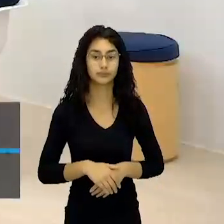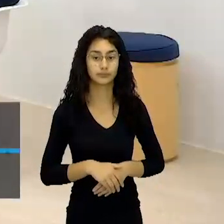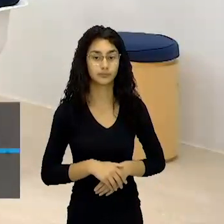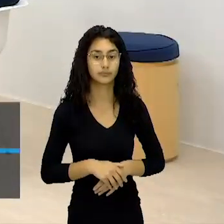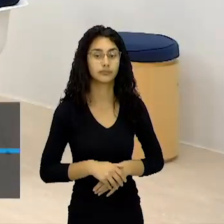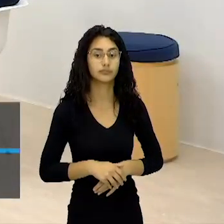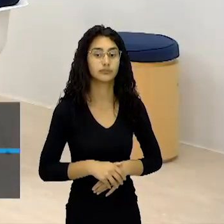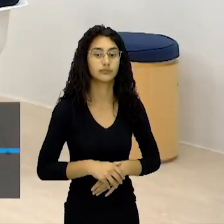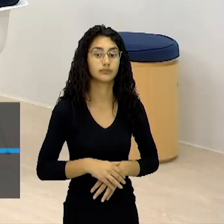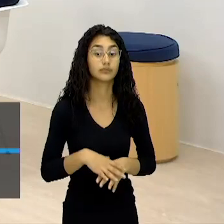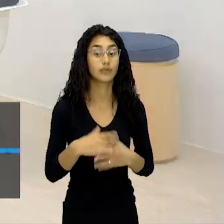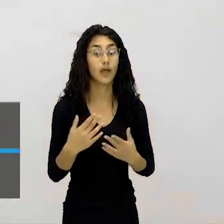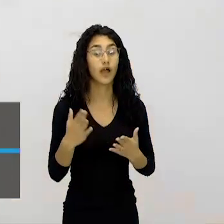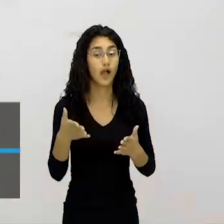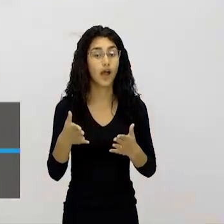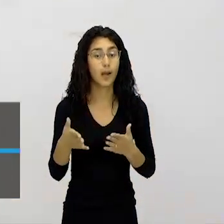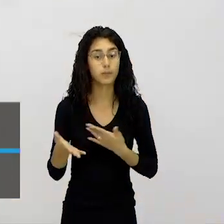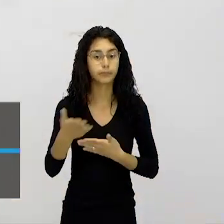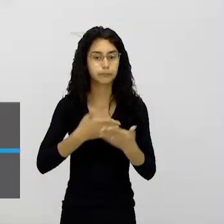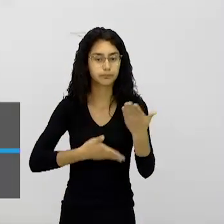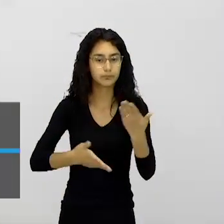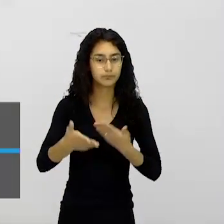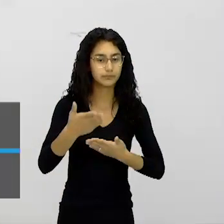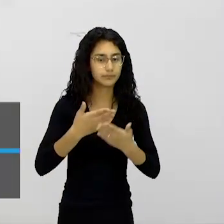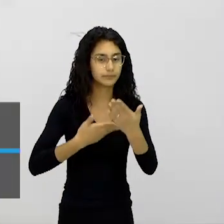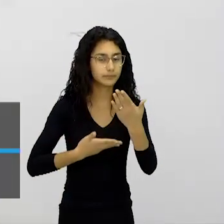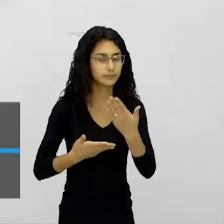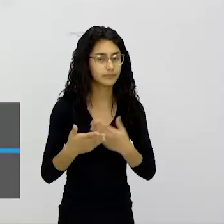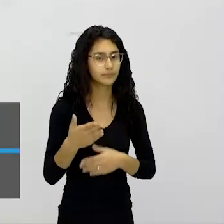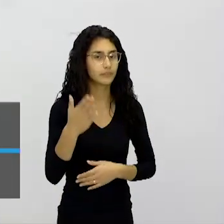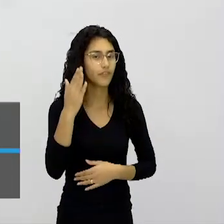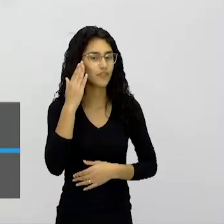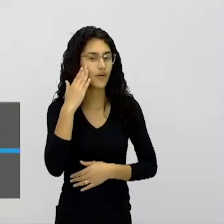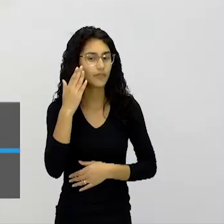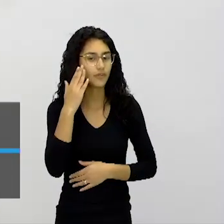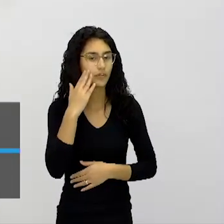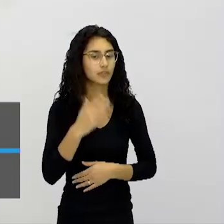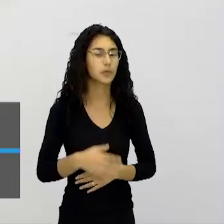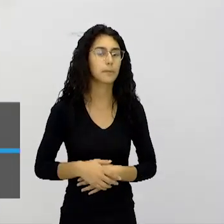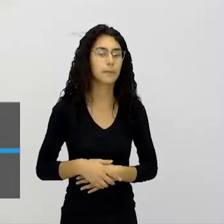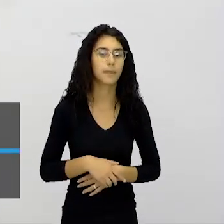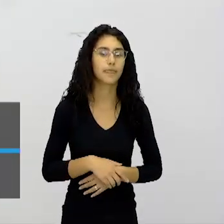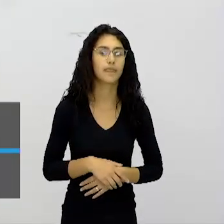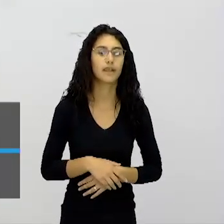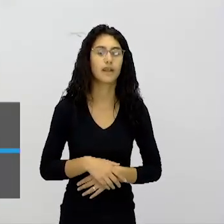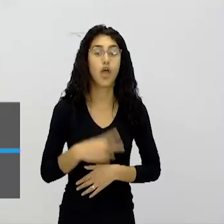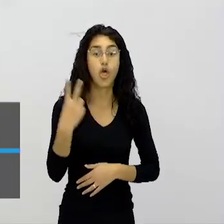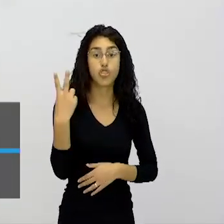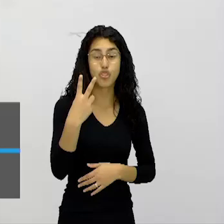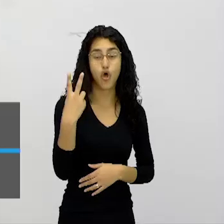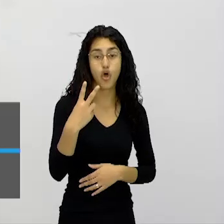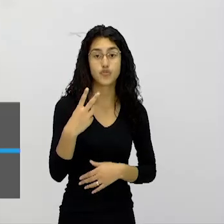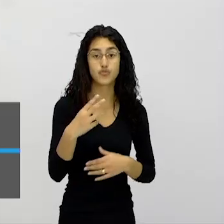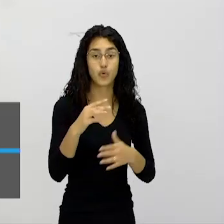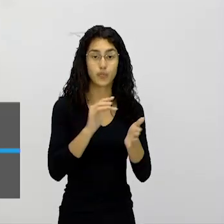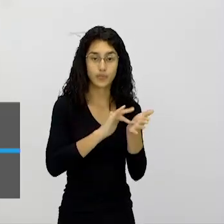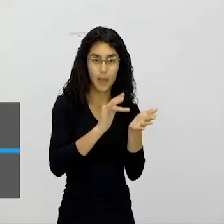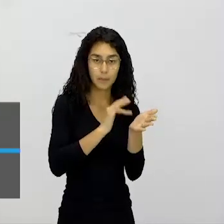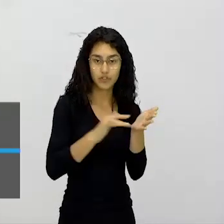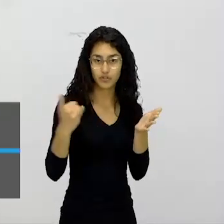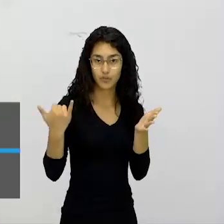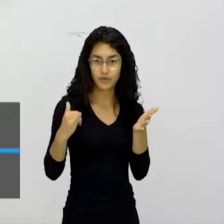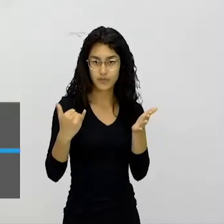bem. Agora a gente vai para a interação. Vocês já viram aí que a Nilza está com 2 aparelhos, um tablet e um celular aqui esperando